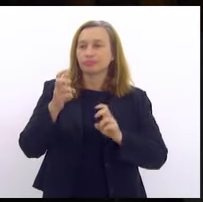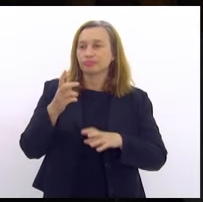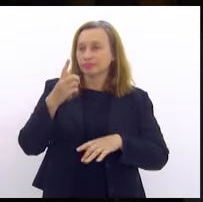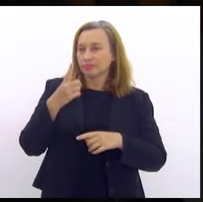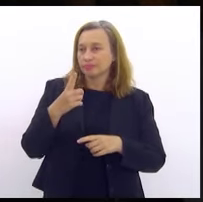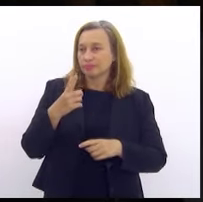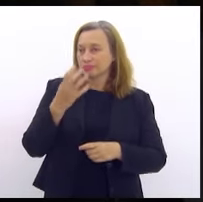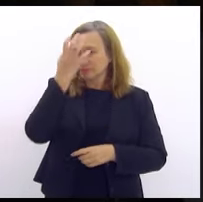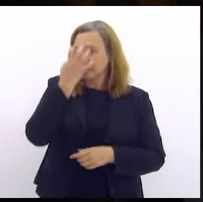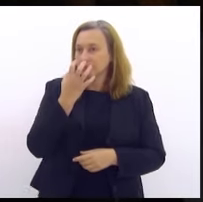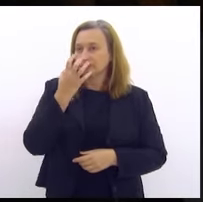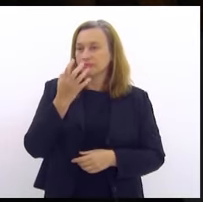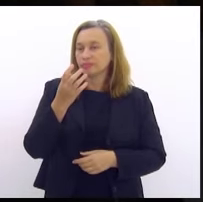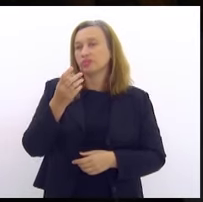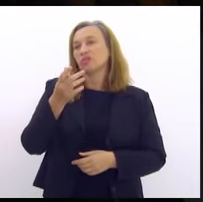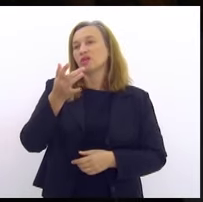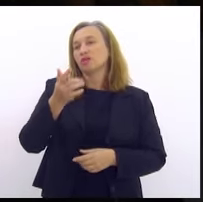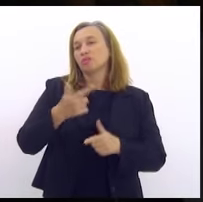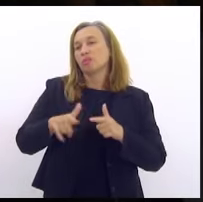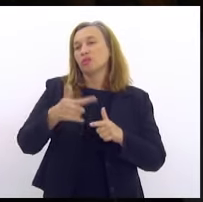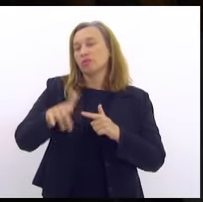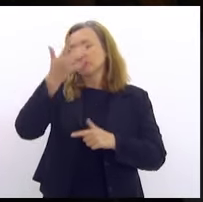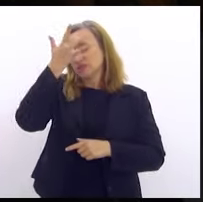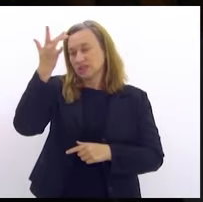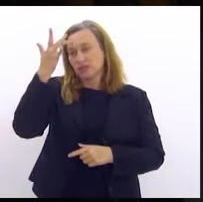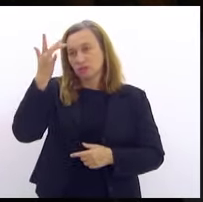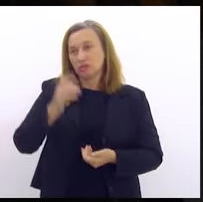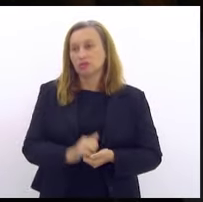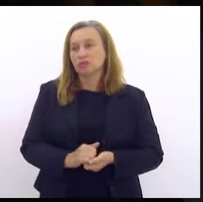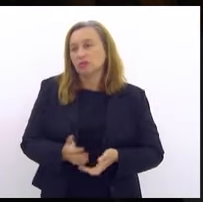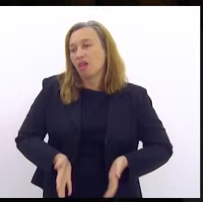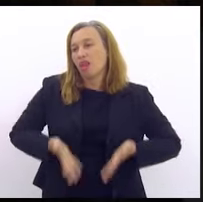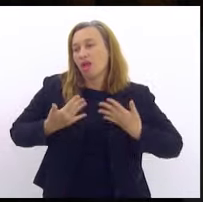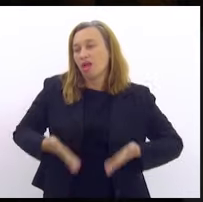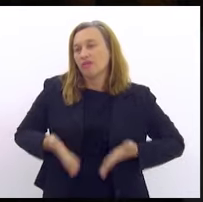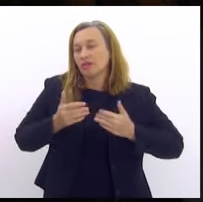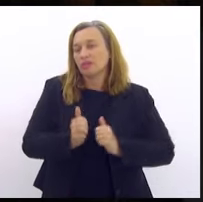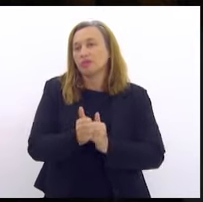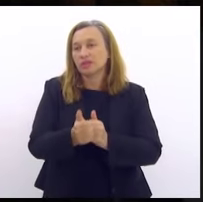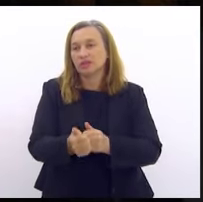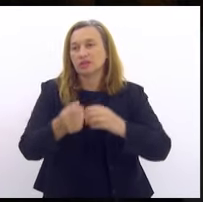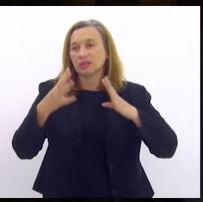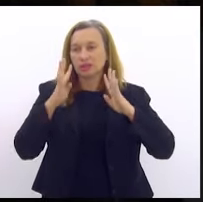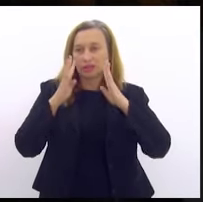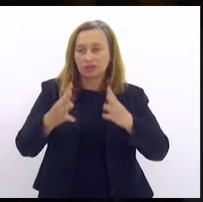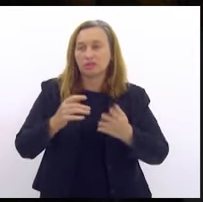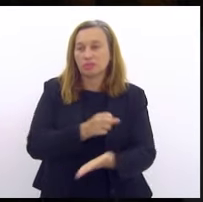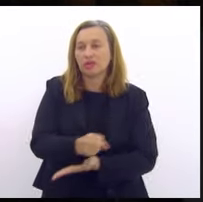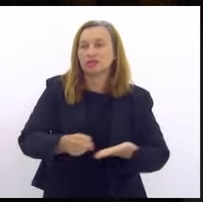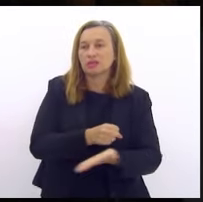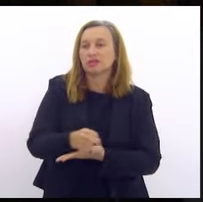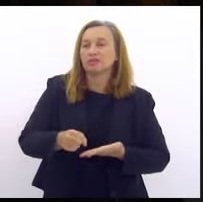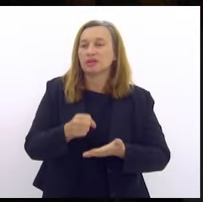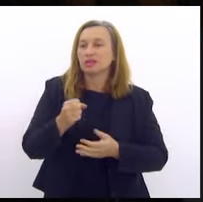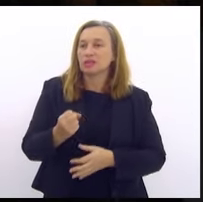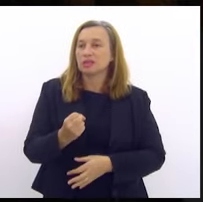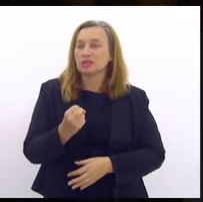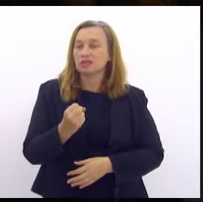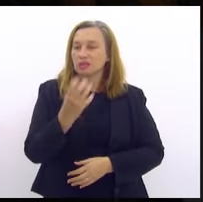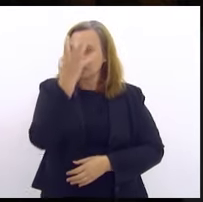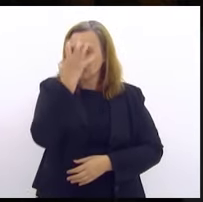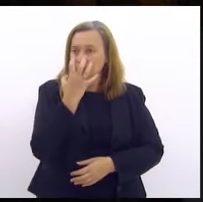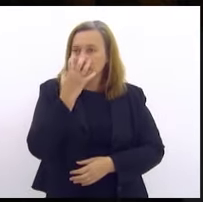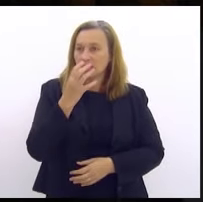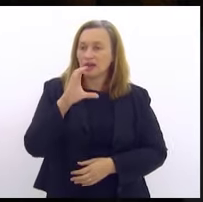em termos de saúde mental. Os casos mais leves são acompanhados na atenção básica, e os casos mais graves vão para os CAPSs,